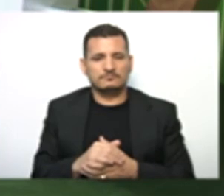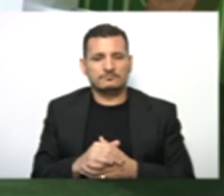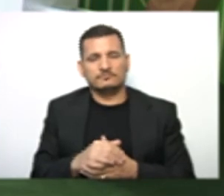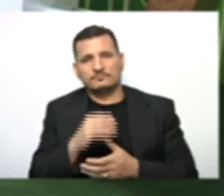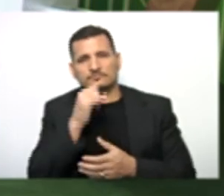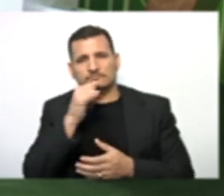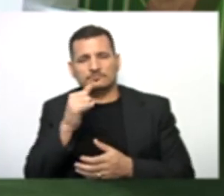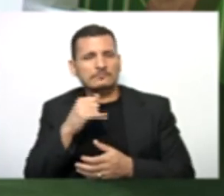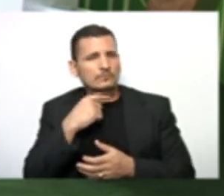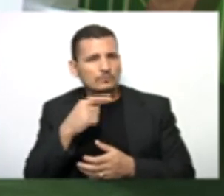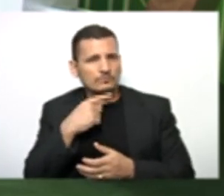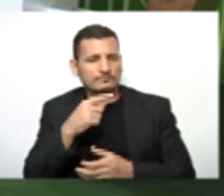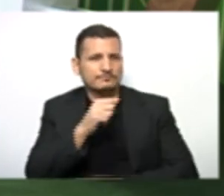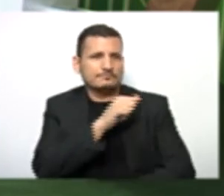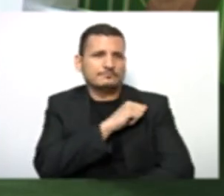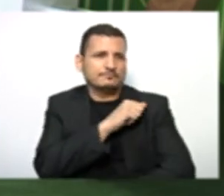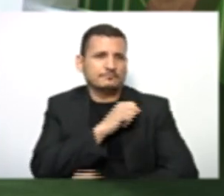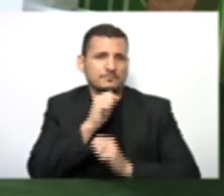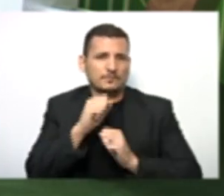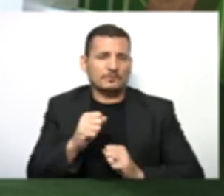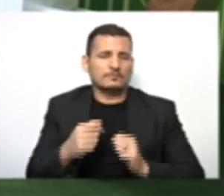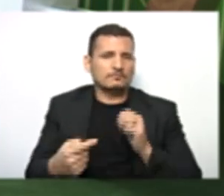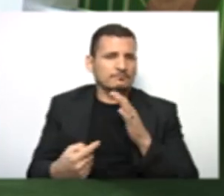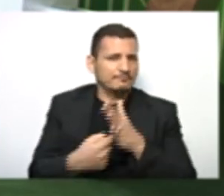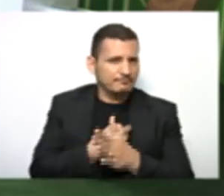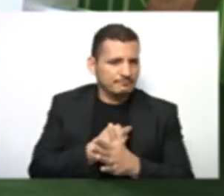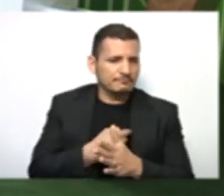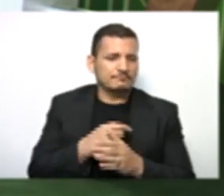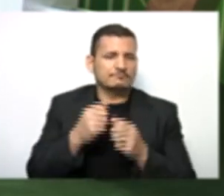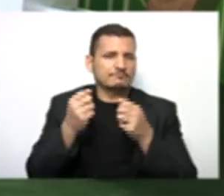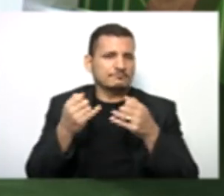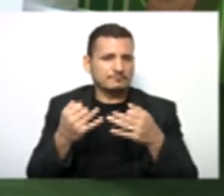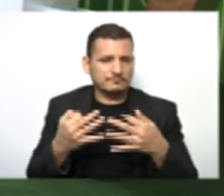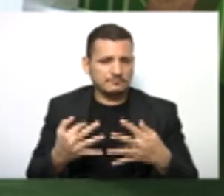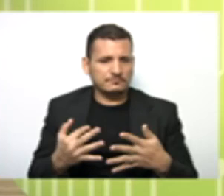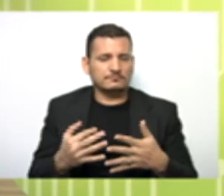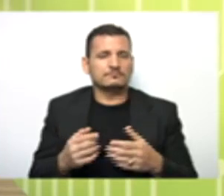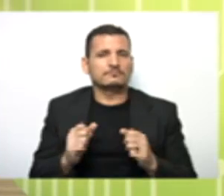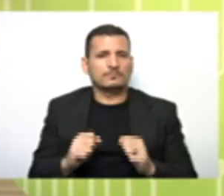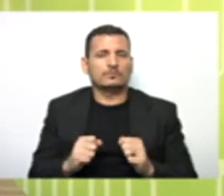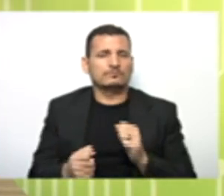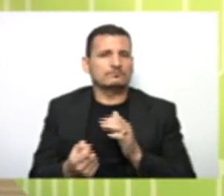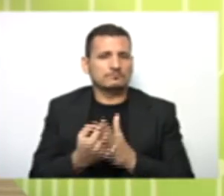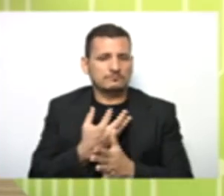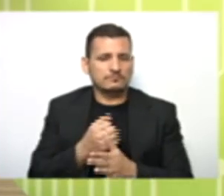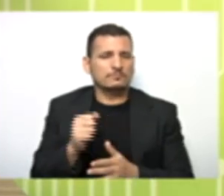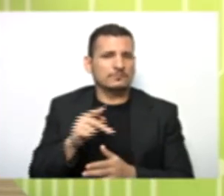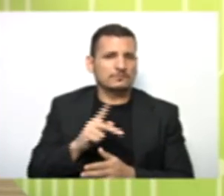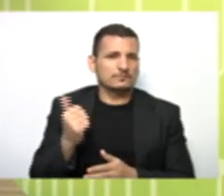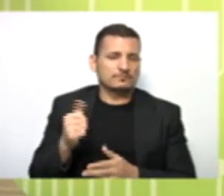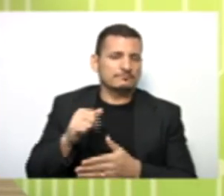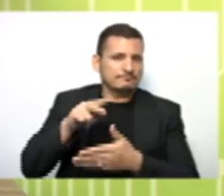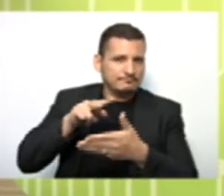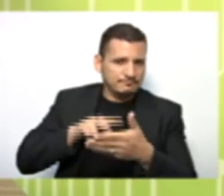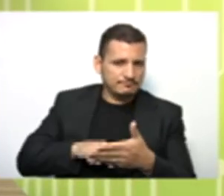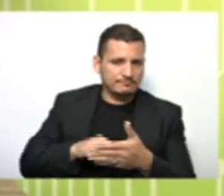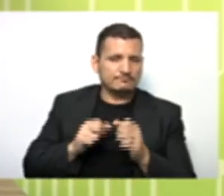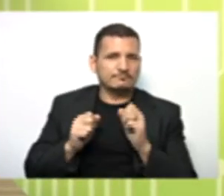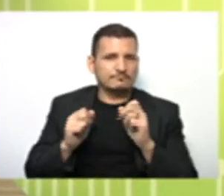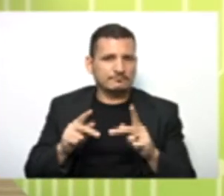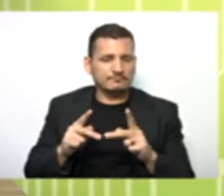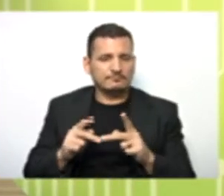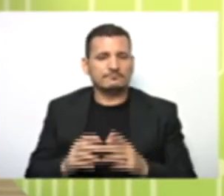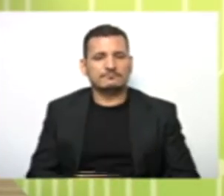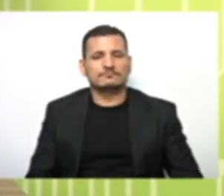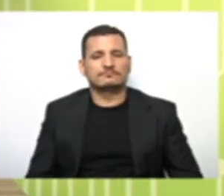assim, pô, professor, ficou meio esquisita aquela parte, dá uma reforçada aí, pode mandar para a gente, a professora lê para nós aqui e a gente alinha,